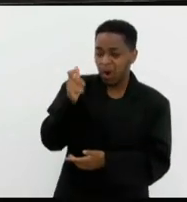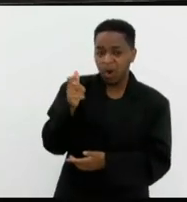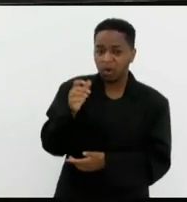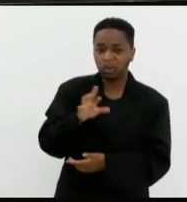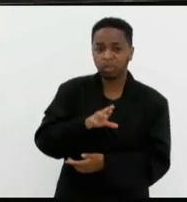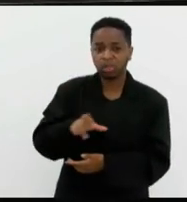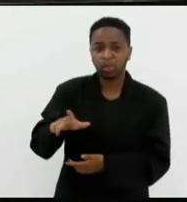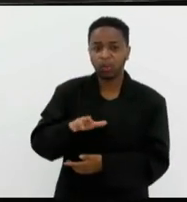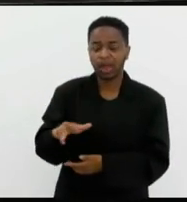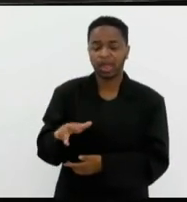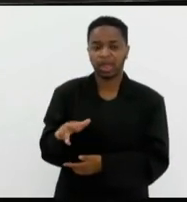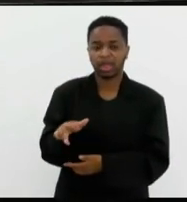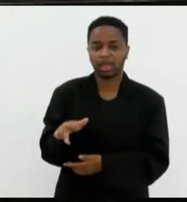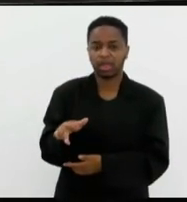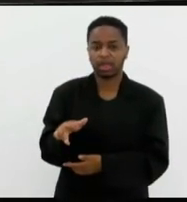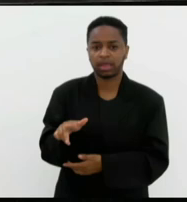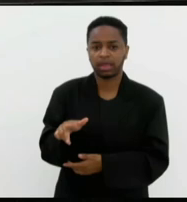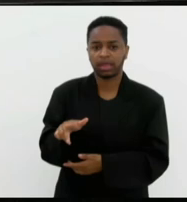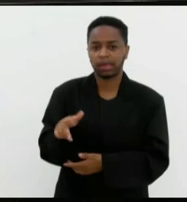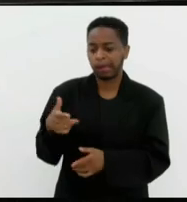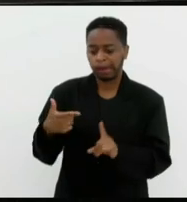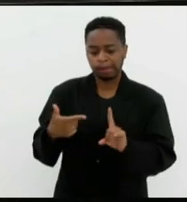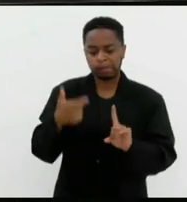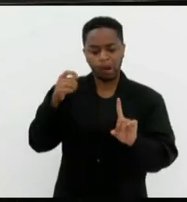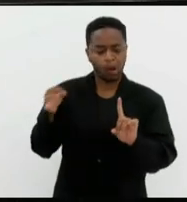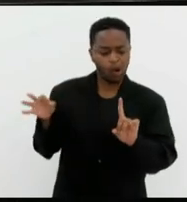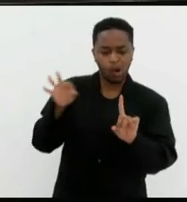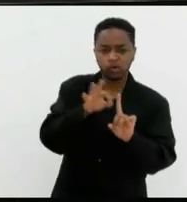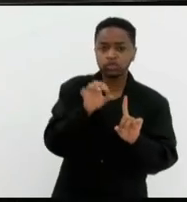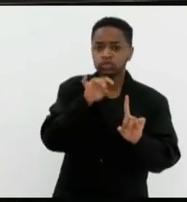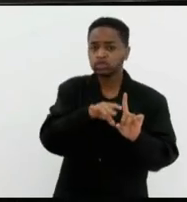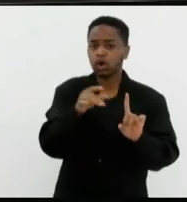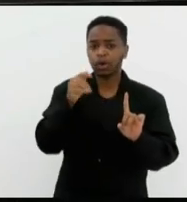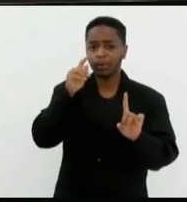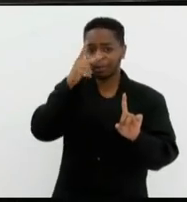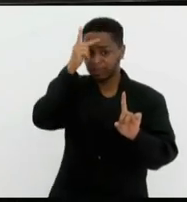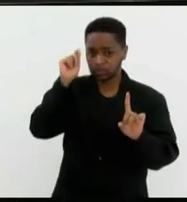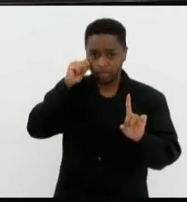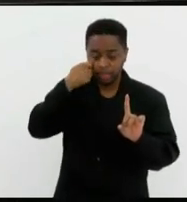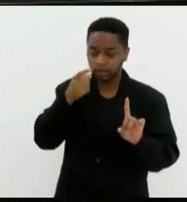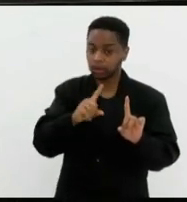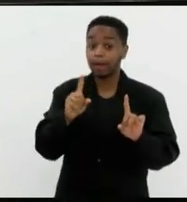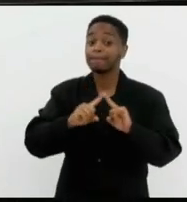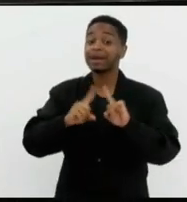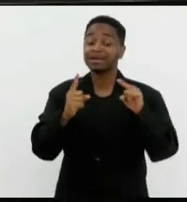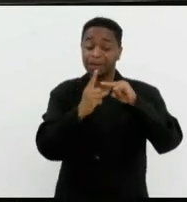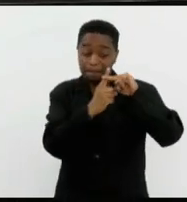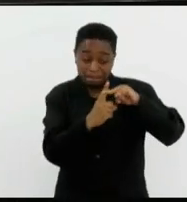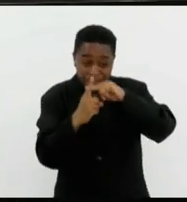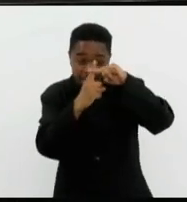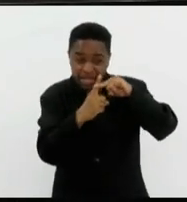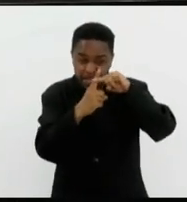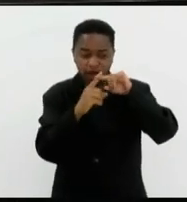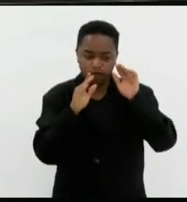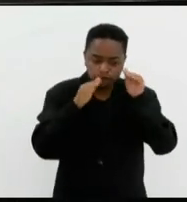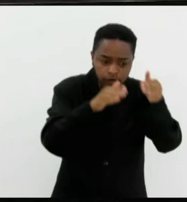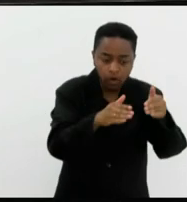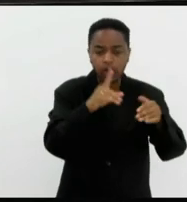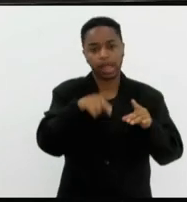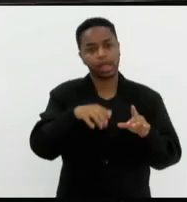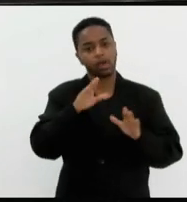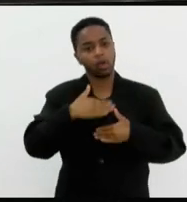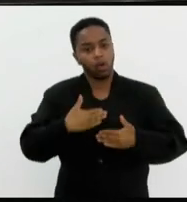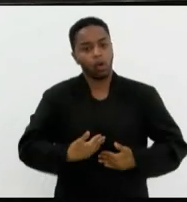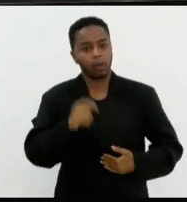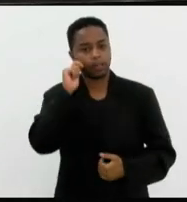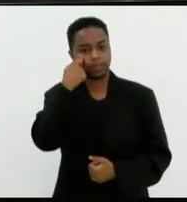bala que mata apenas os corpos negros. Não, ela mira o corpo negro. A guerra, a